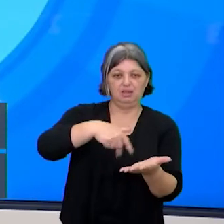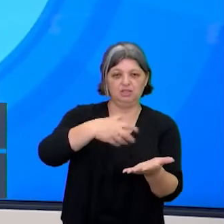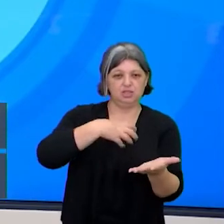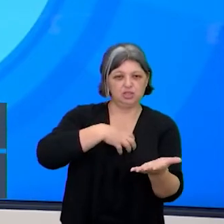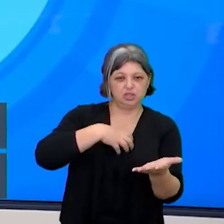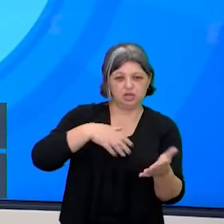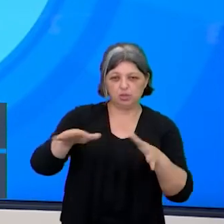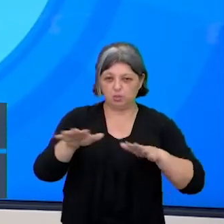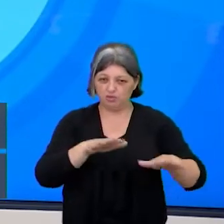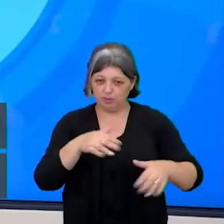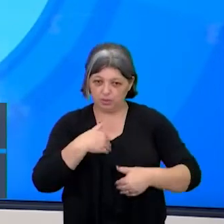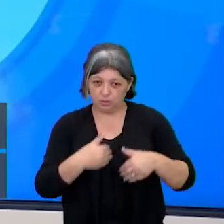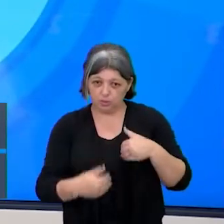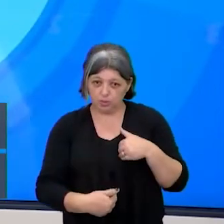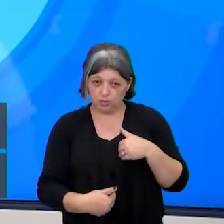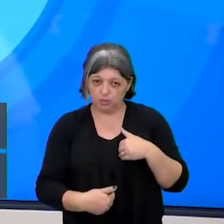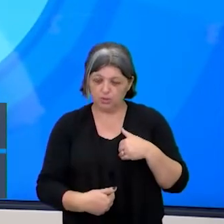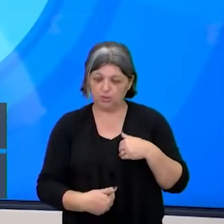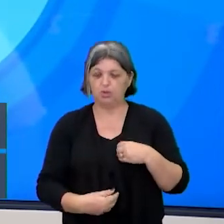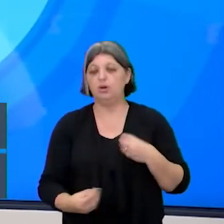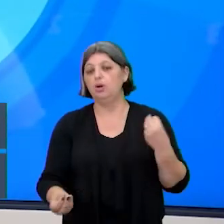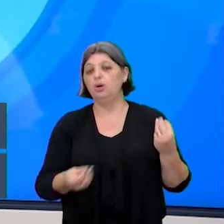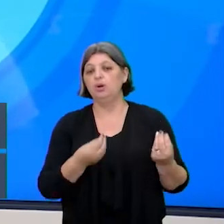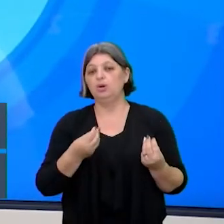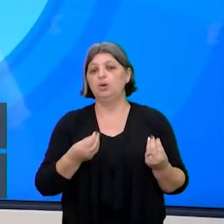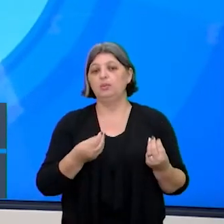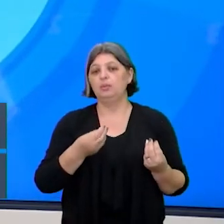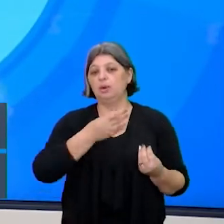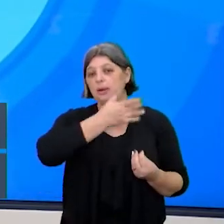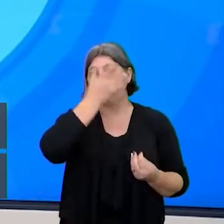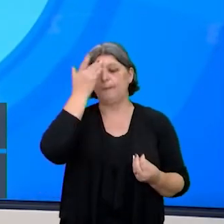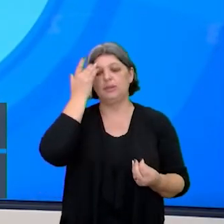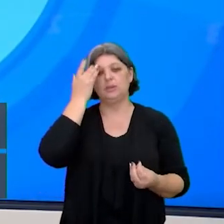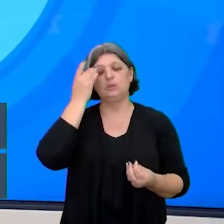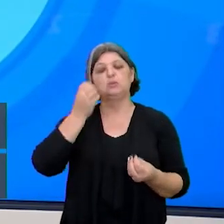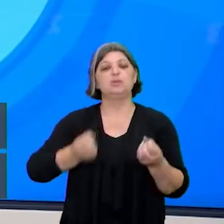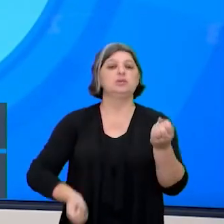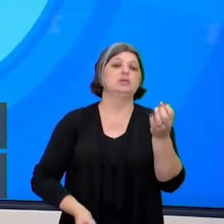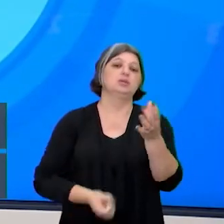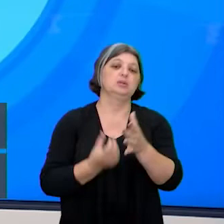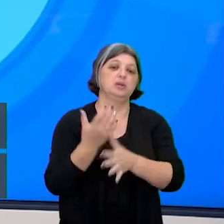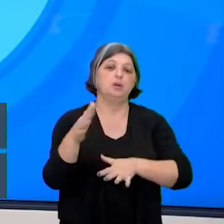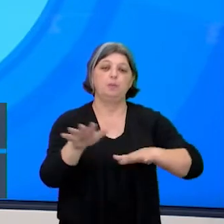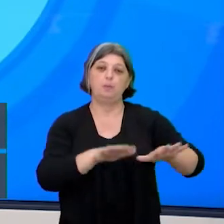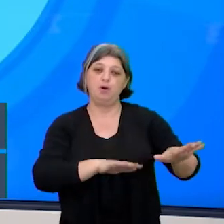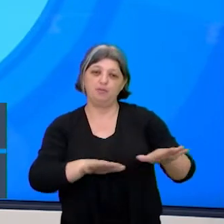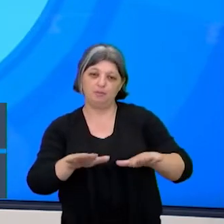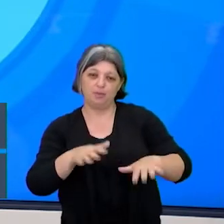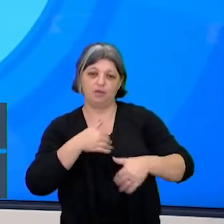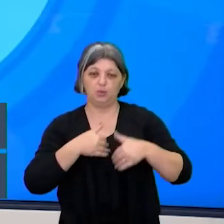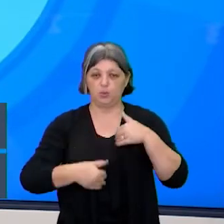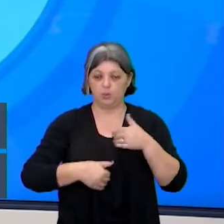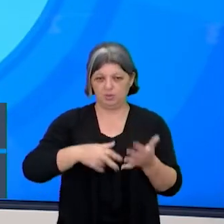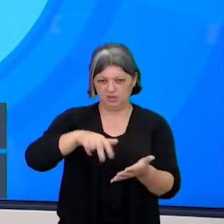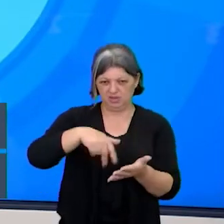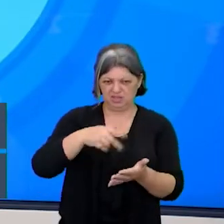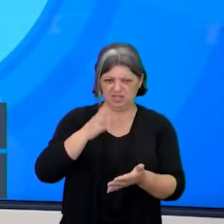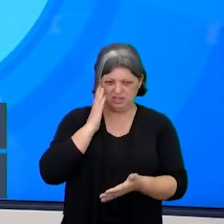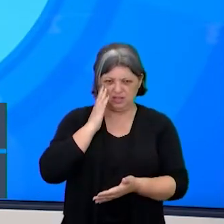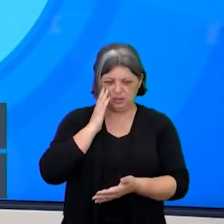você recorda quem foi a pessoa que trouxe a questão dos movimentos na dança? Você recorda